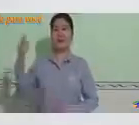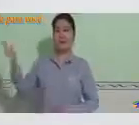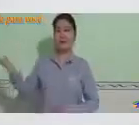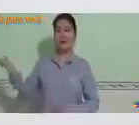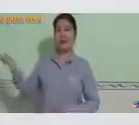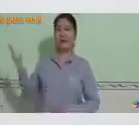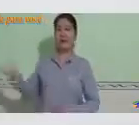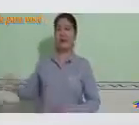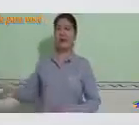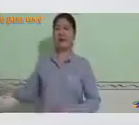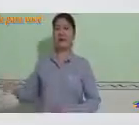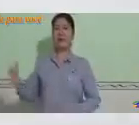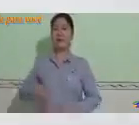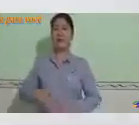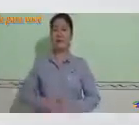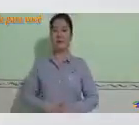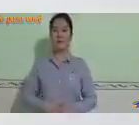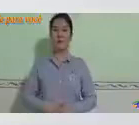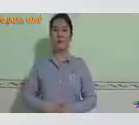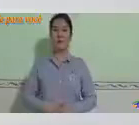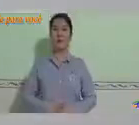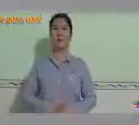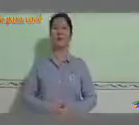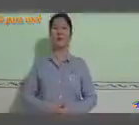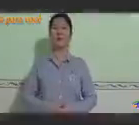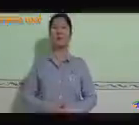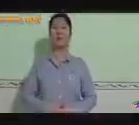Essa técnica pode ser feita em dias alternados,